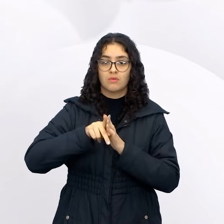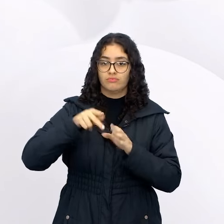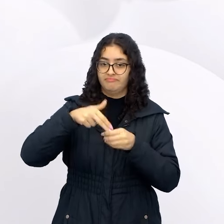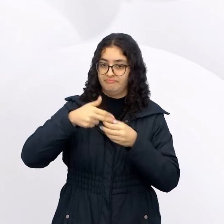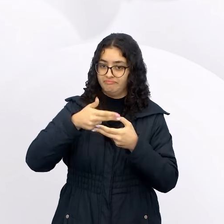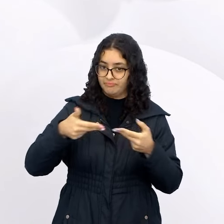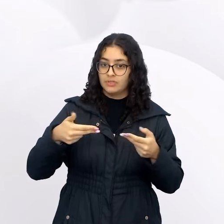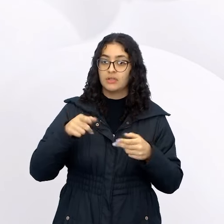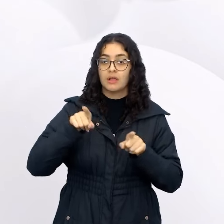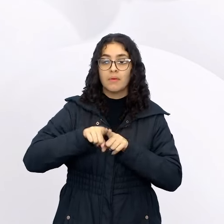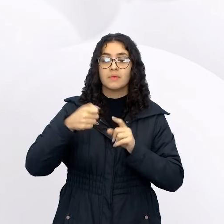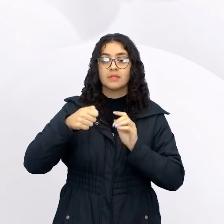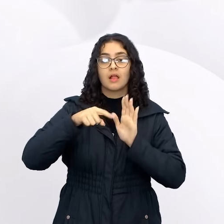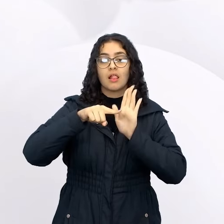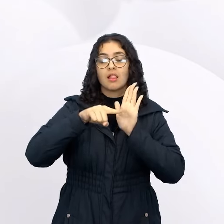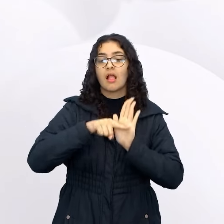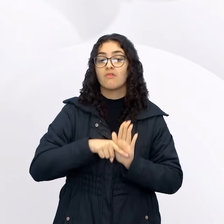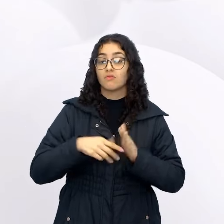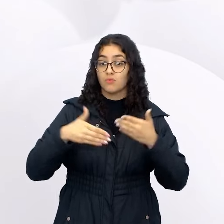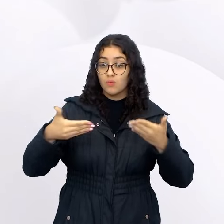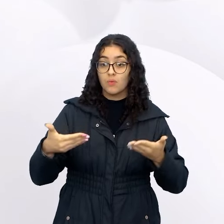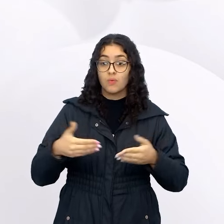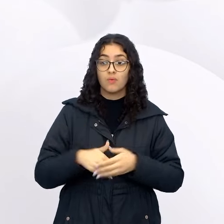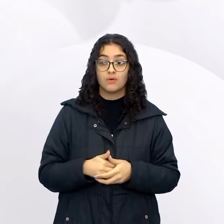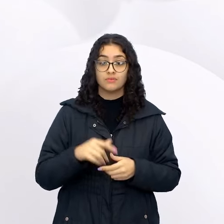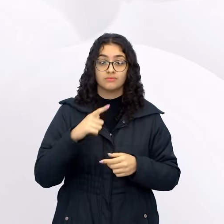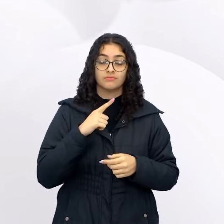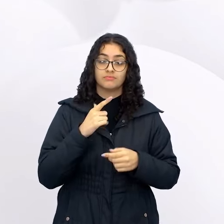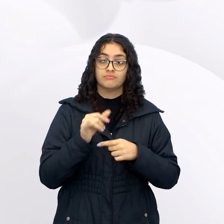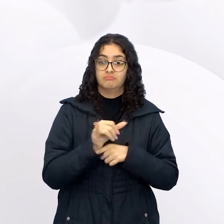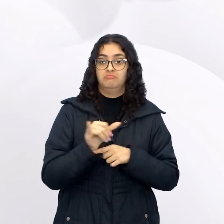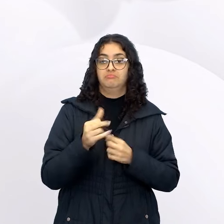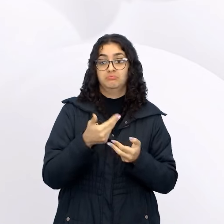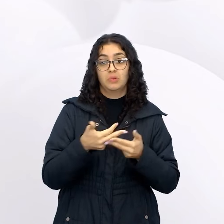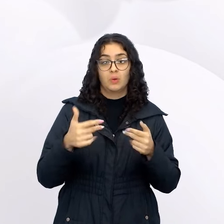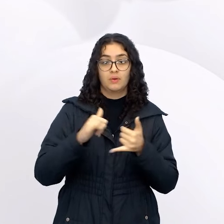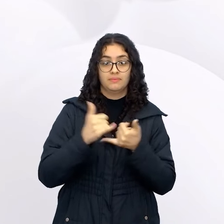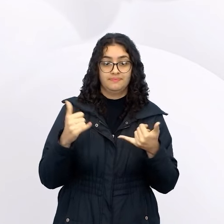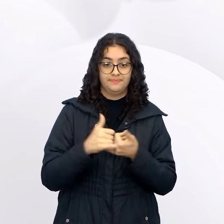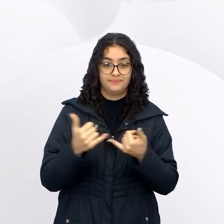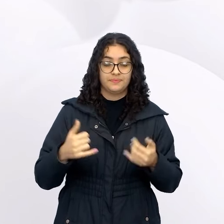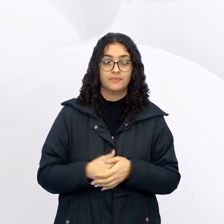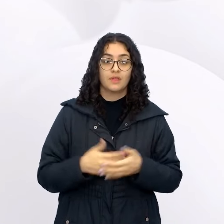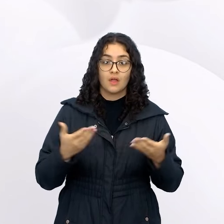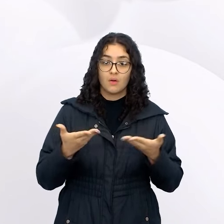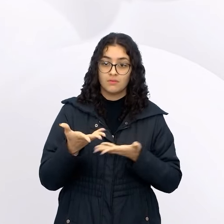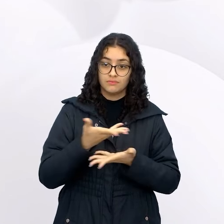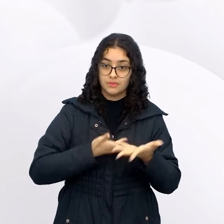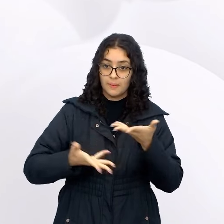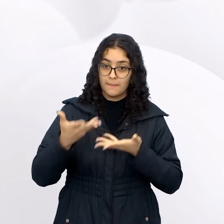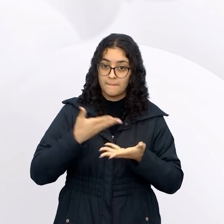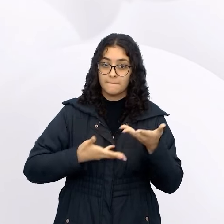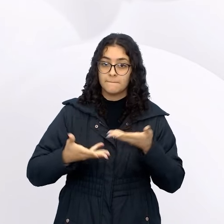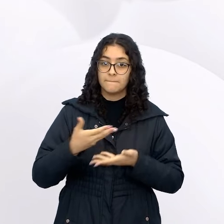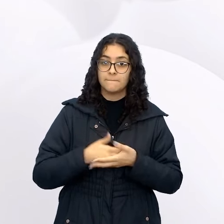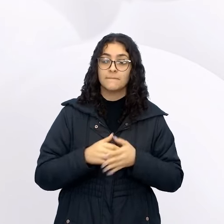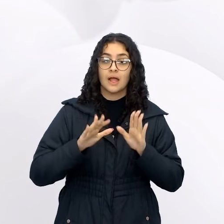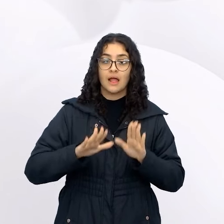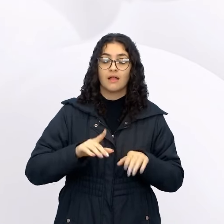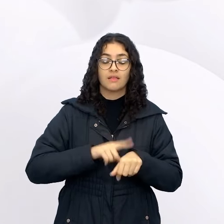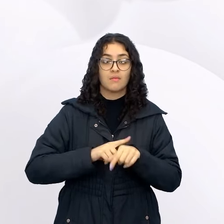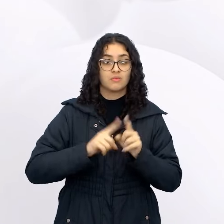abordar os pontos negativos também, né? Das fontes alternativas de energia. A gente ia fazer uma interação, mas o tempo ficou